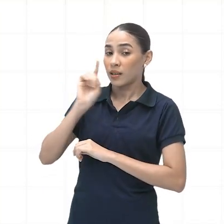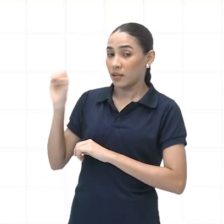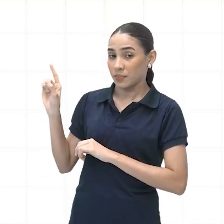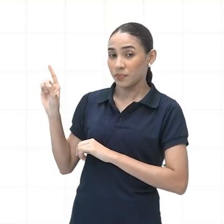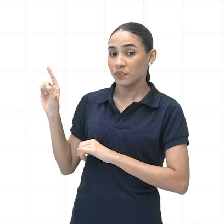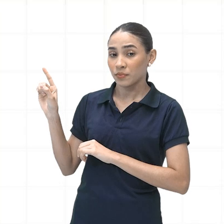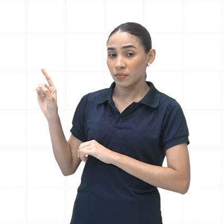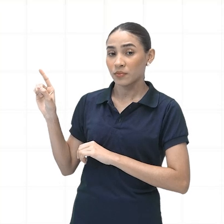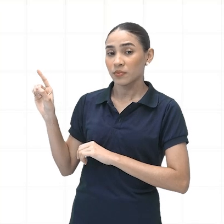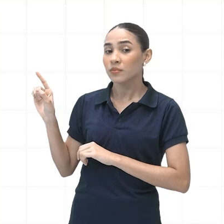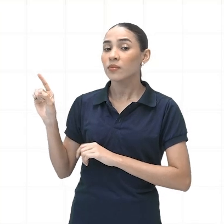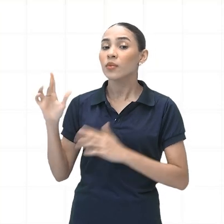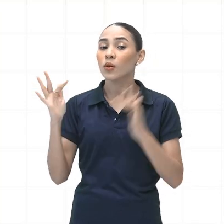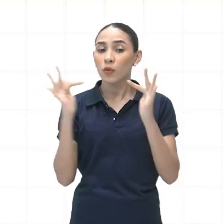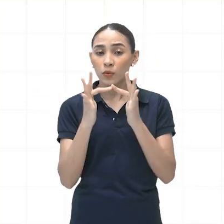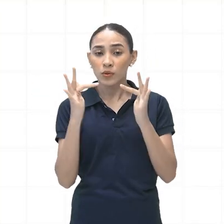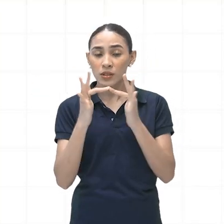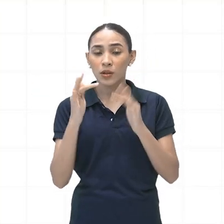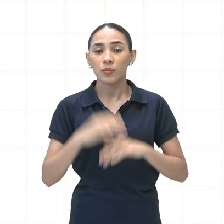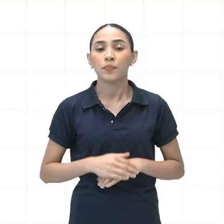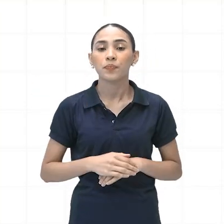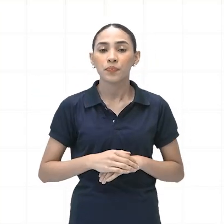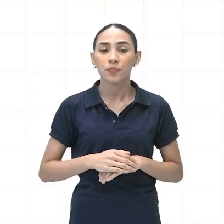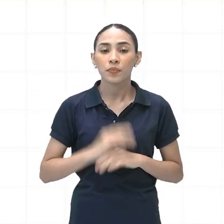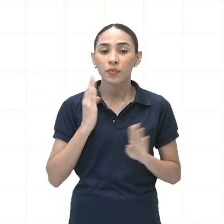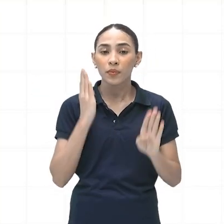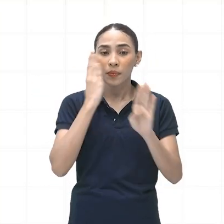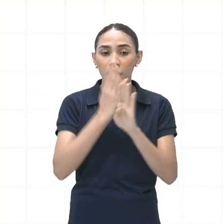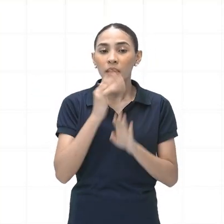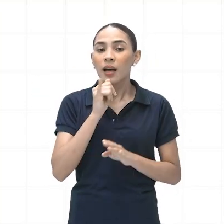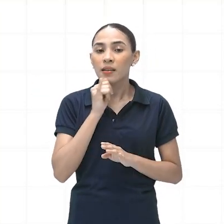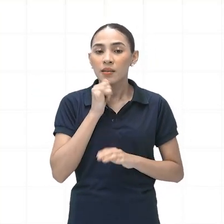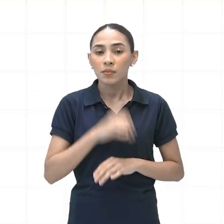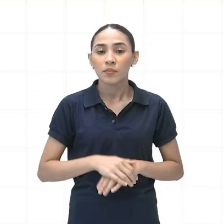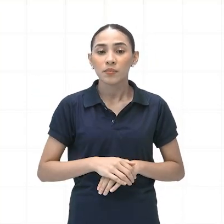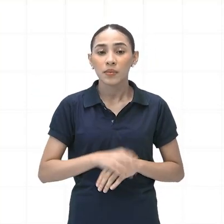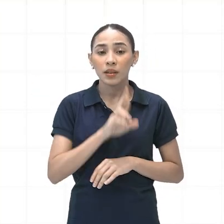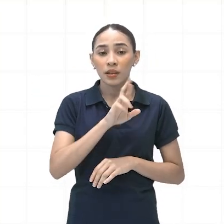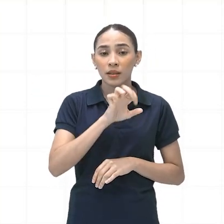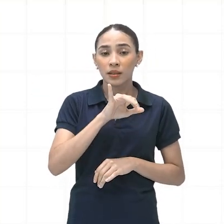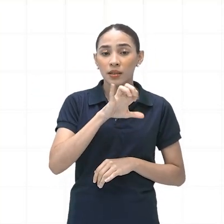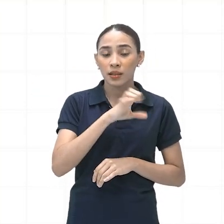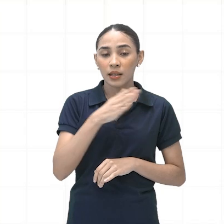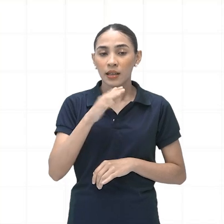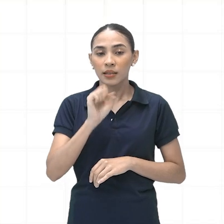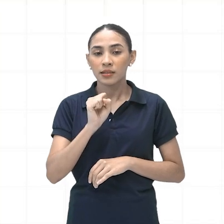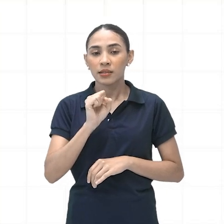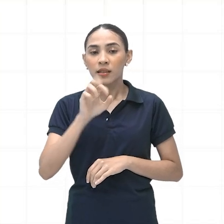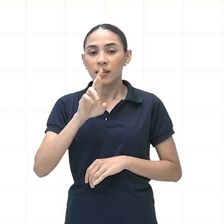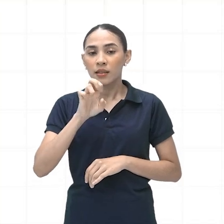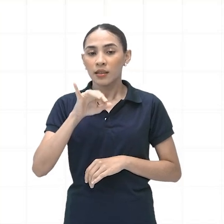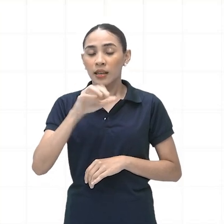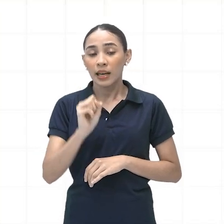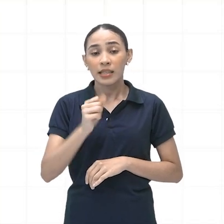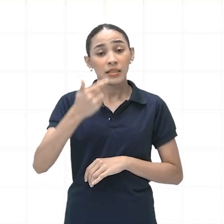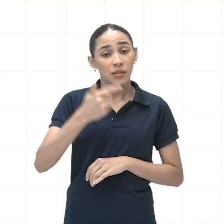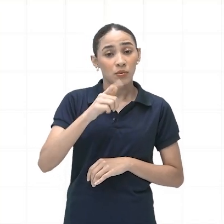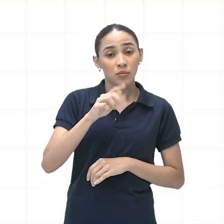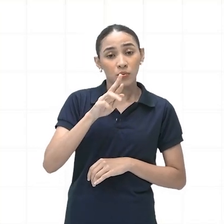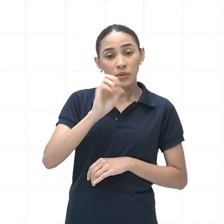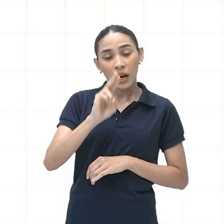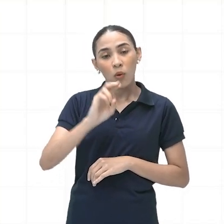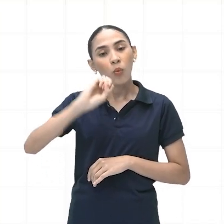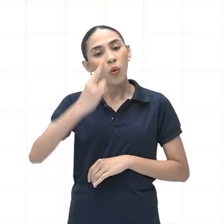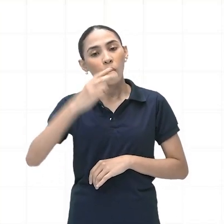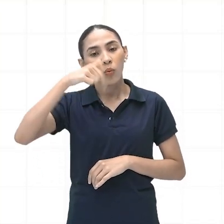forma. Uma função definida de R em R, né, de reais em reais, é chamada do segundo grau ou função